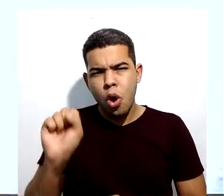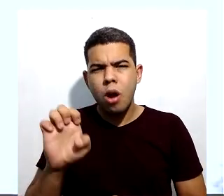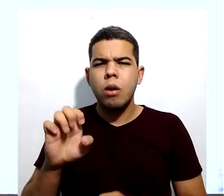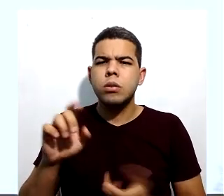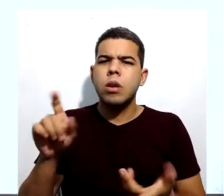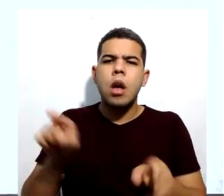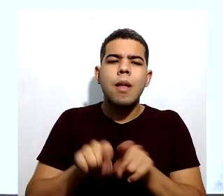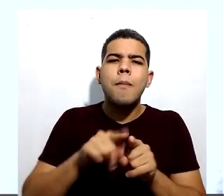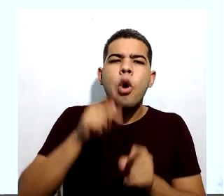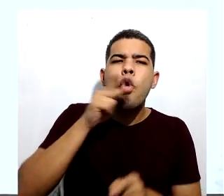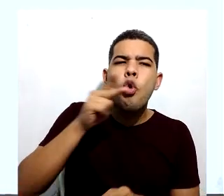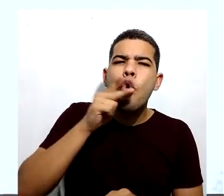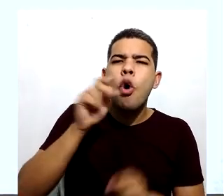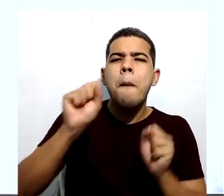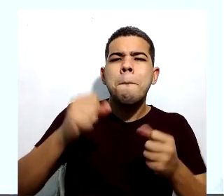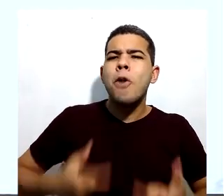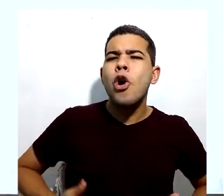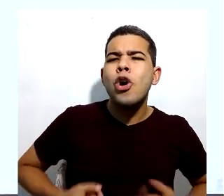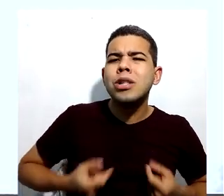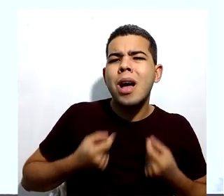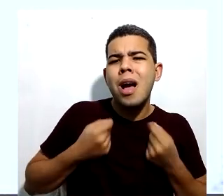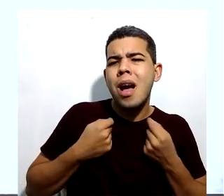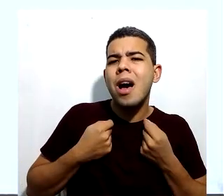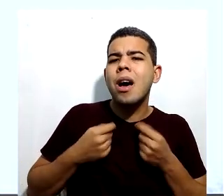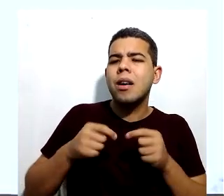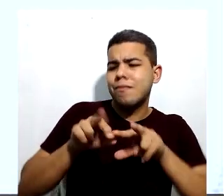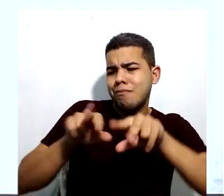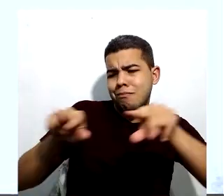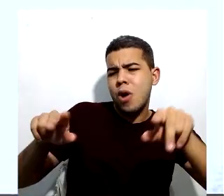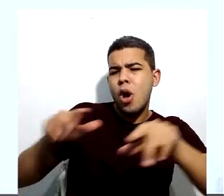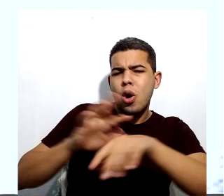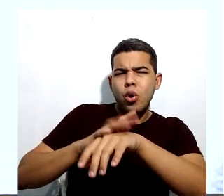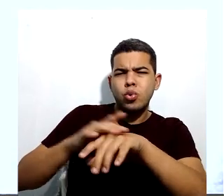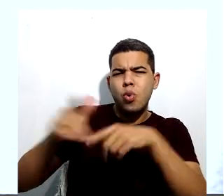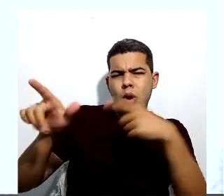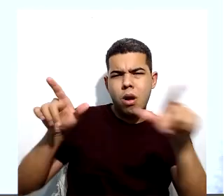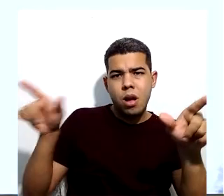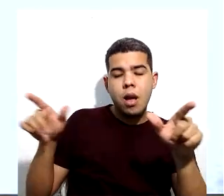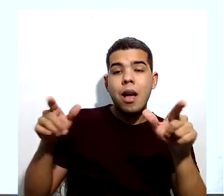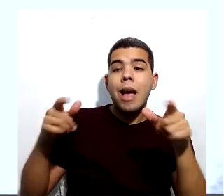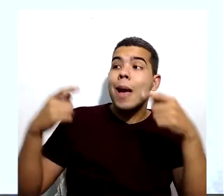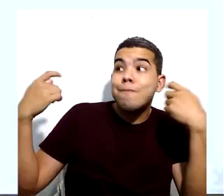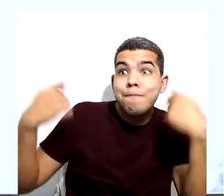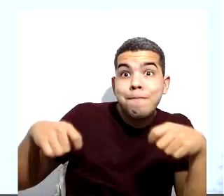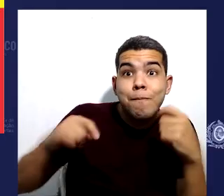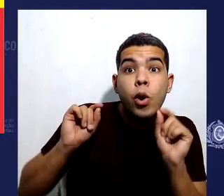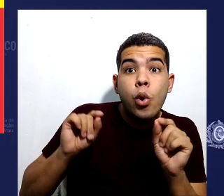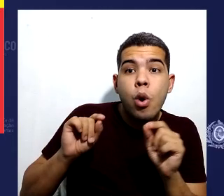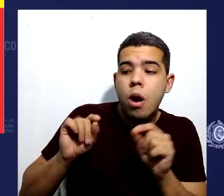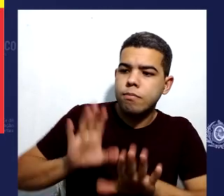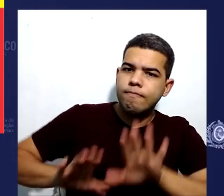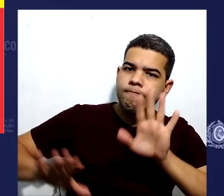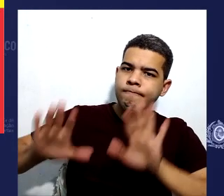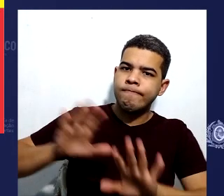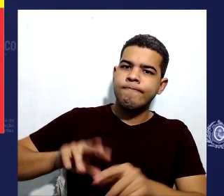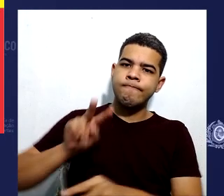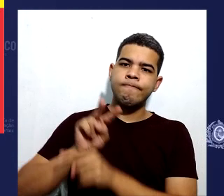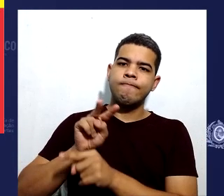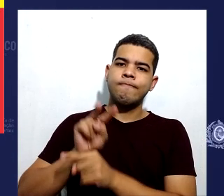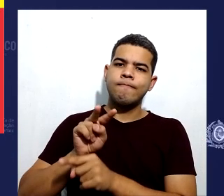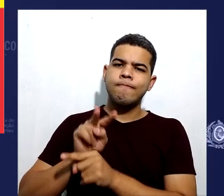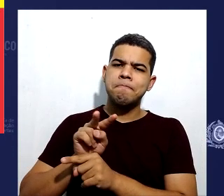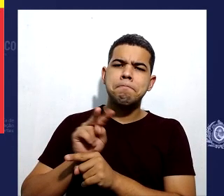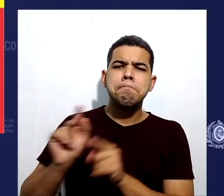E para isso existe o que a gente chama de prevenção. Vamos falar sobre prevenção? A melhor forma